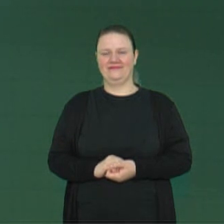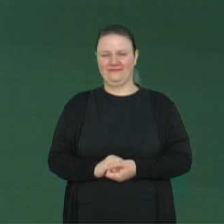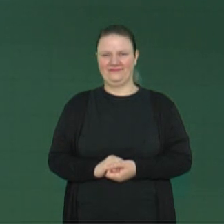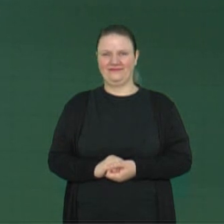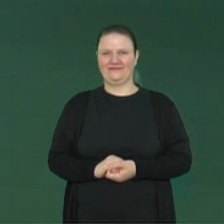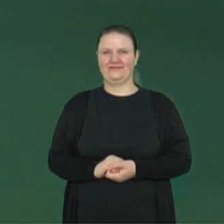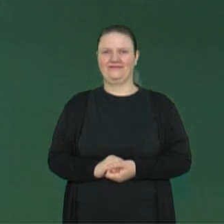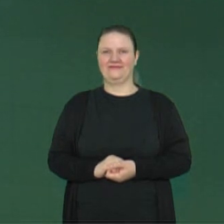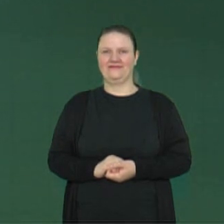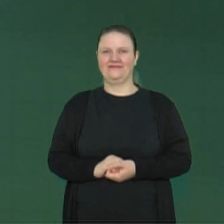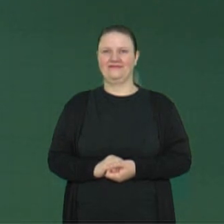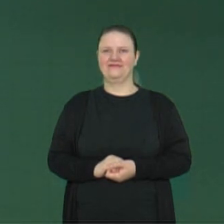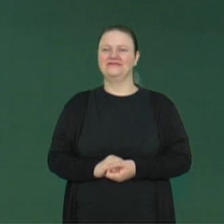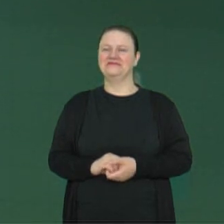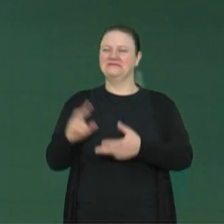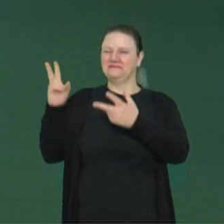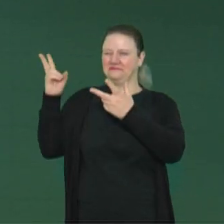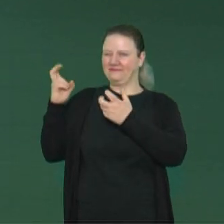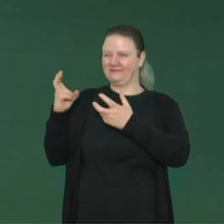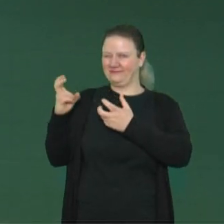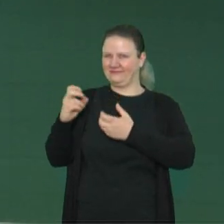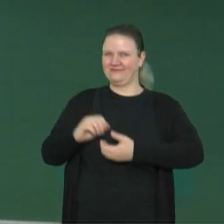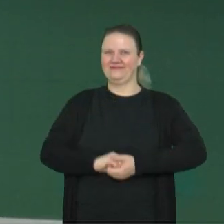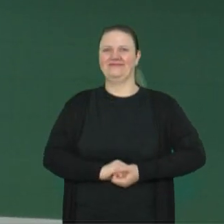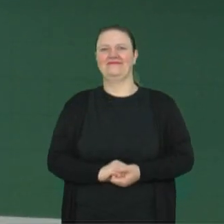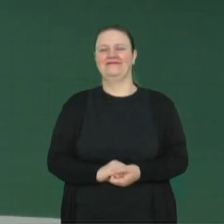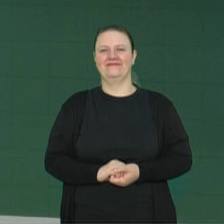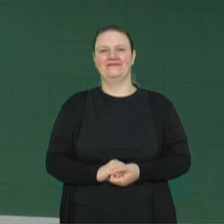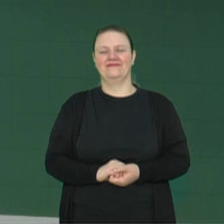Gira a cabeça lá para um lado e para o outro.